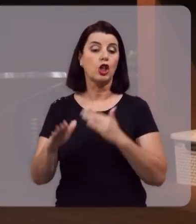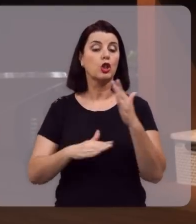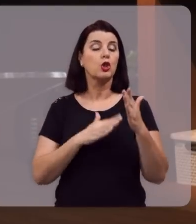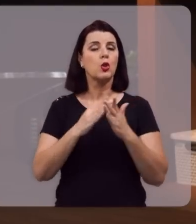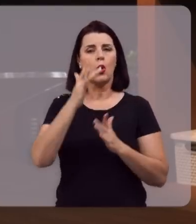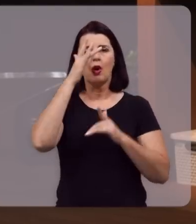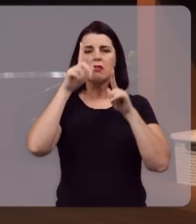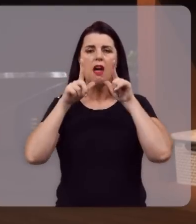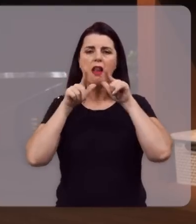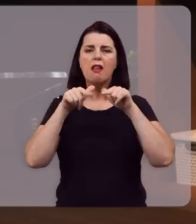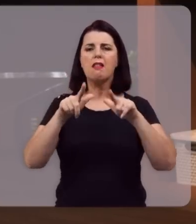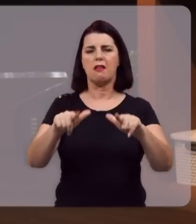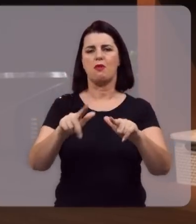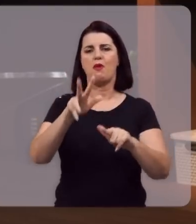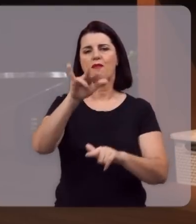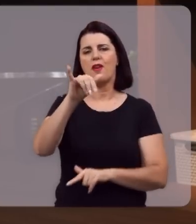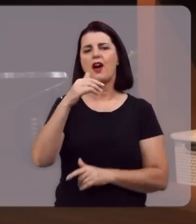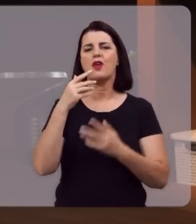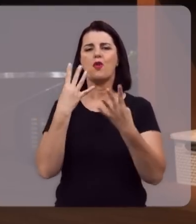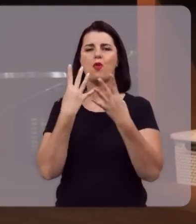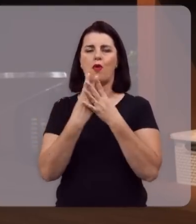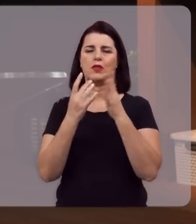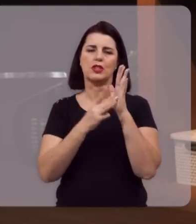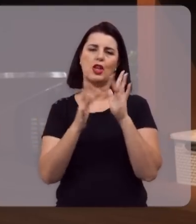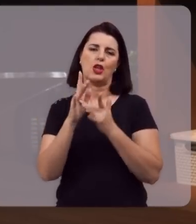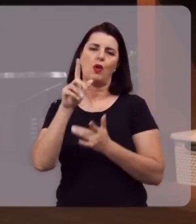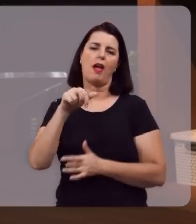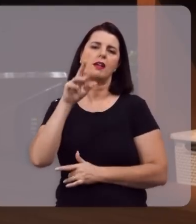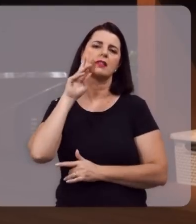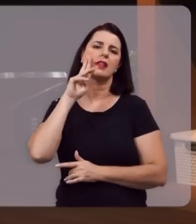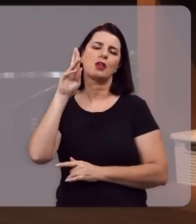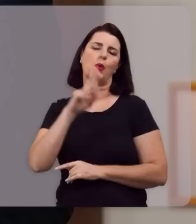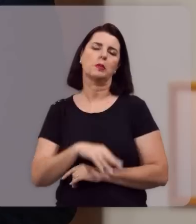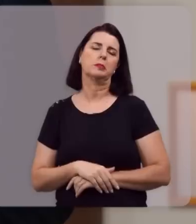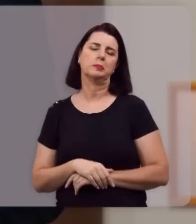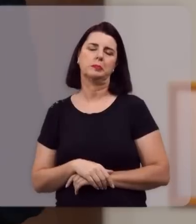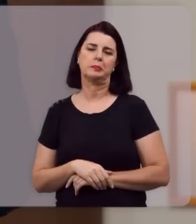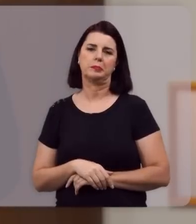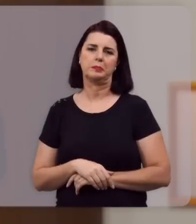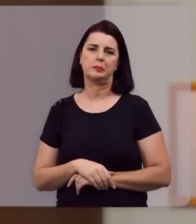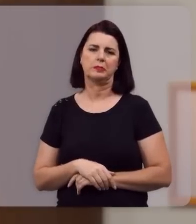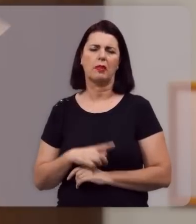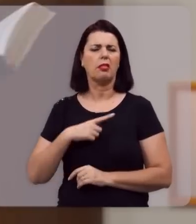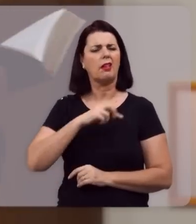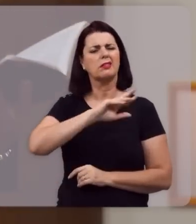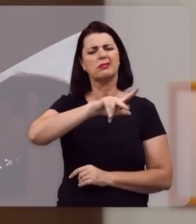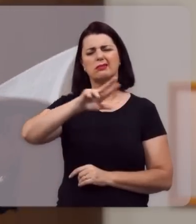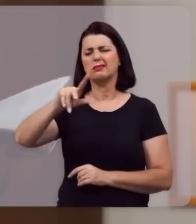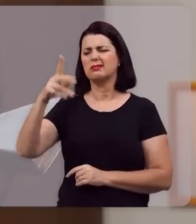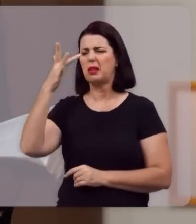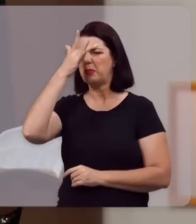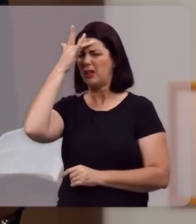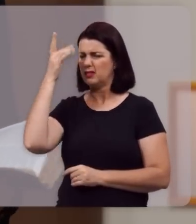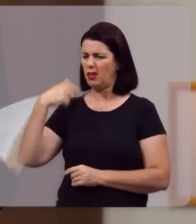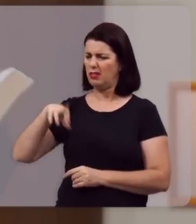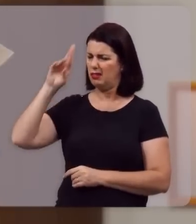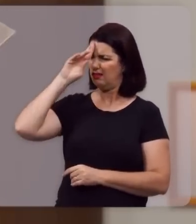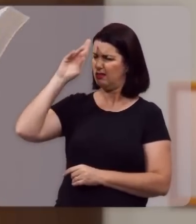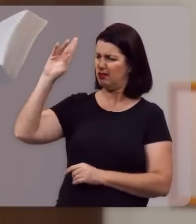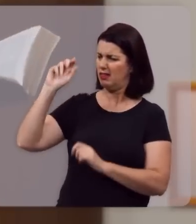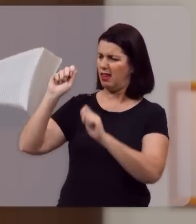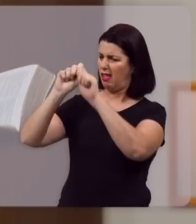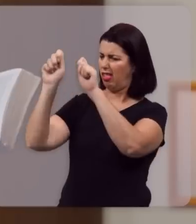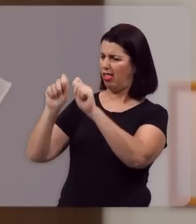e toda língua confessará que Jesus Cristo é o Senhor. Há muitos senhores hoje, há